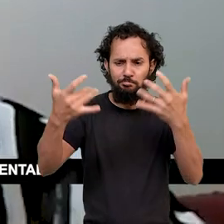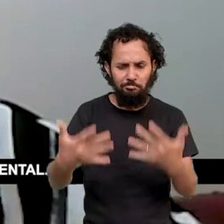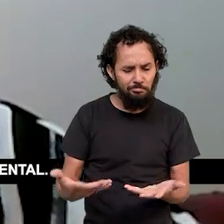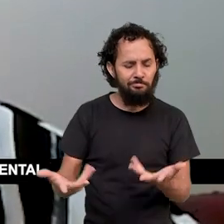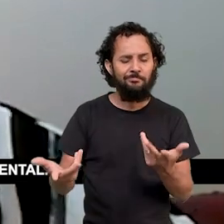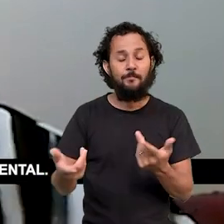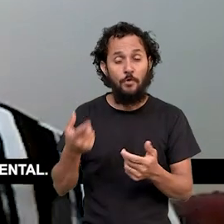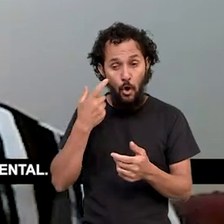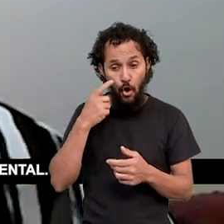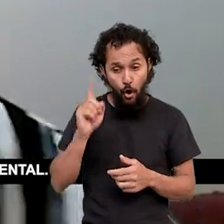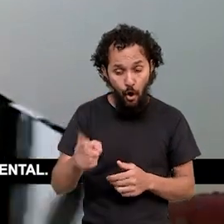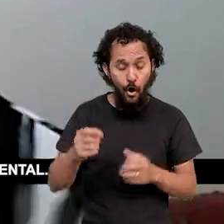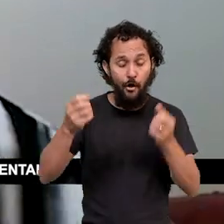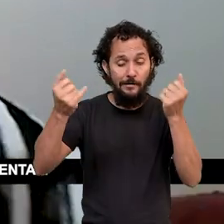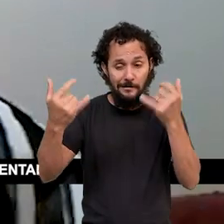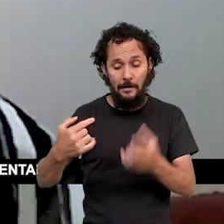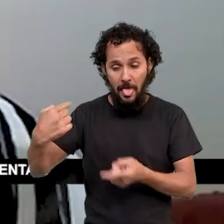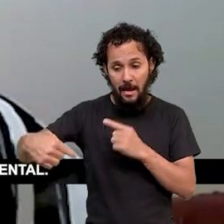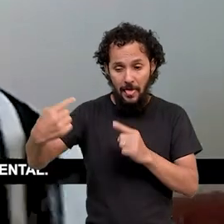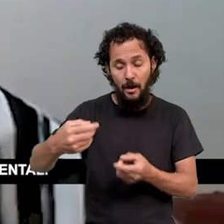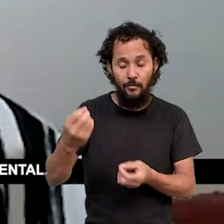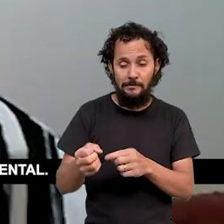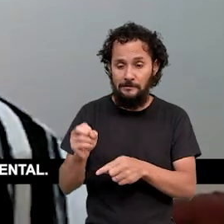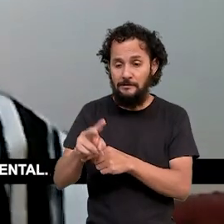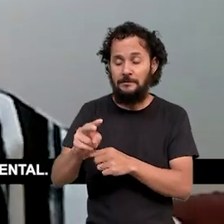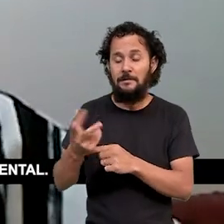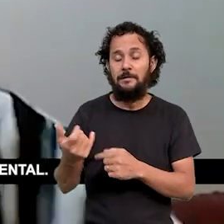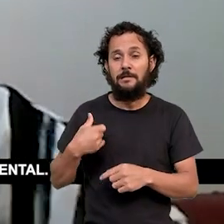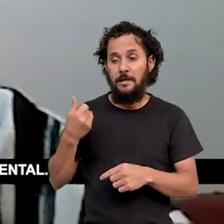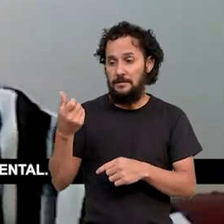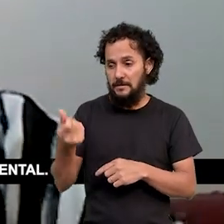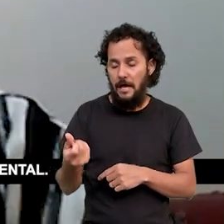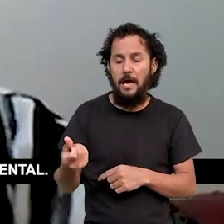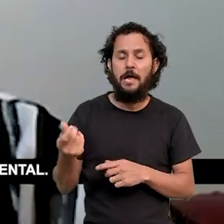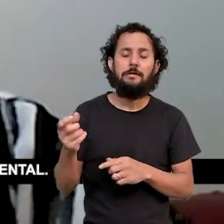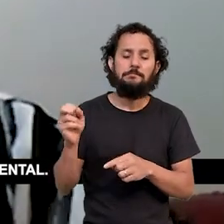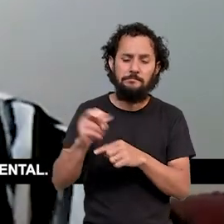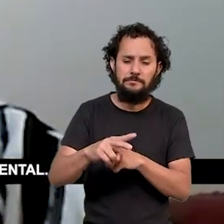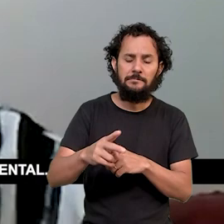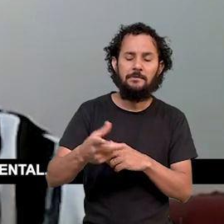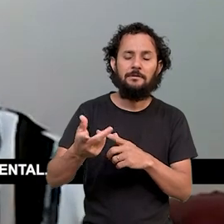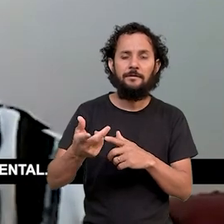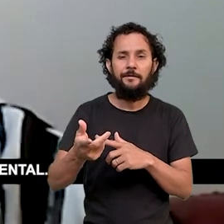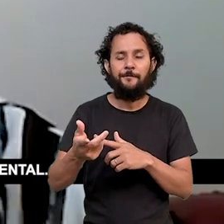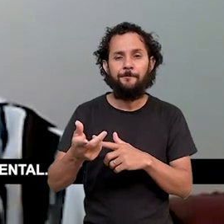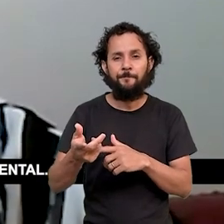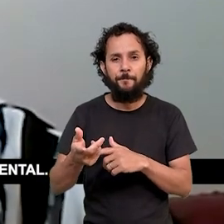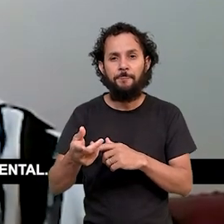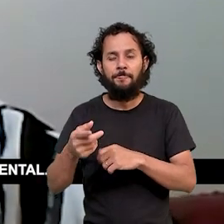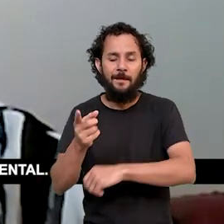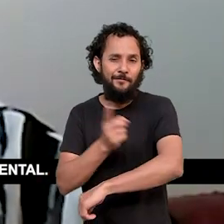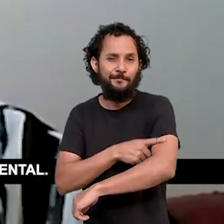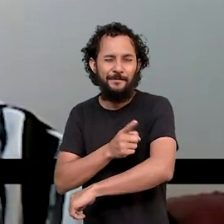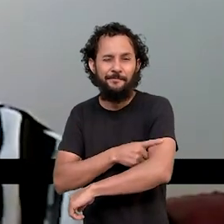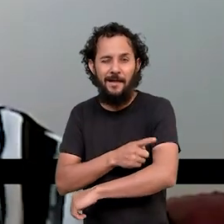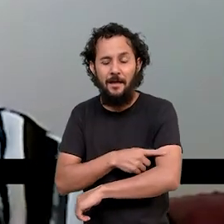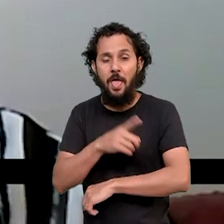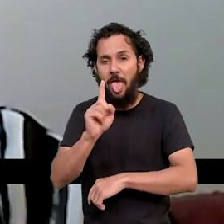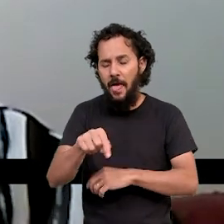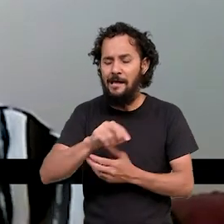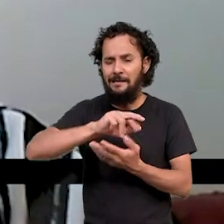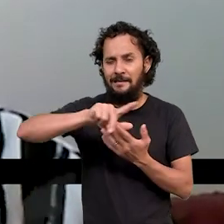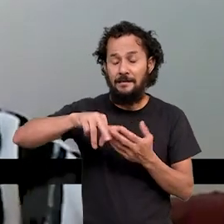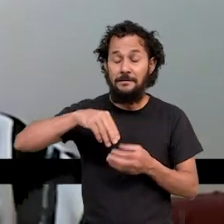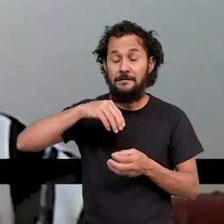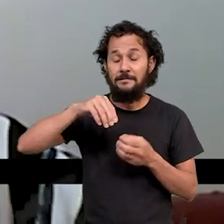mais rígidas, desde com a discussão da entrada da criança de 6 anos, né, no ensino fundamental. Então são